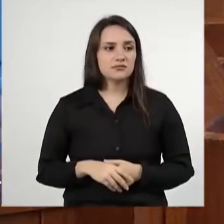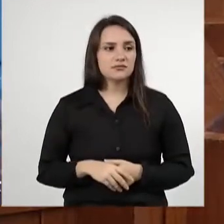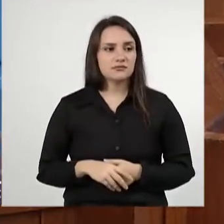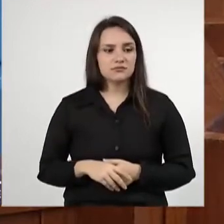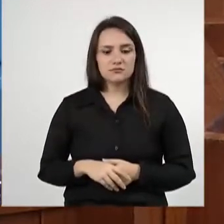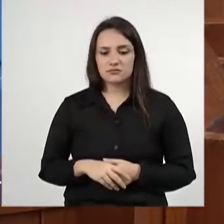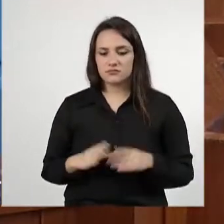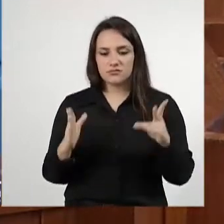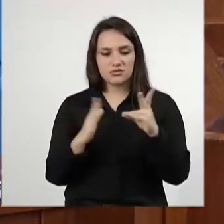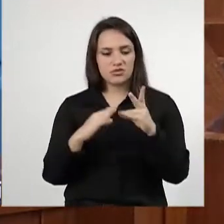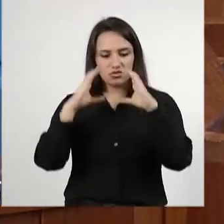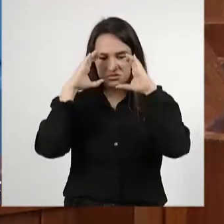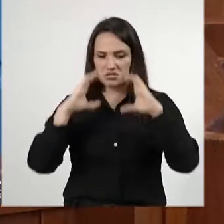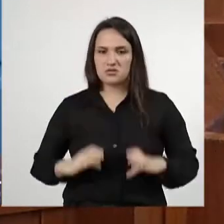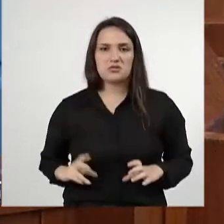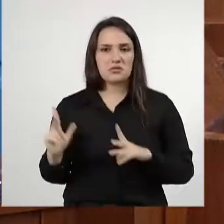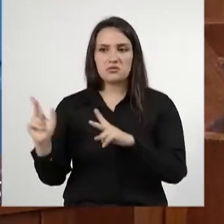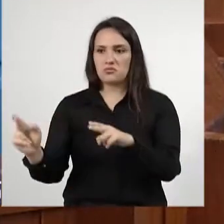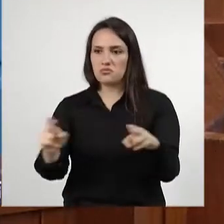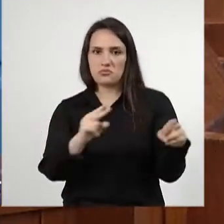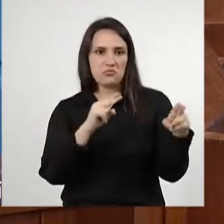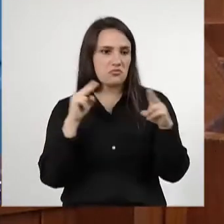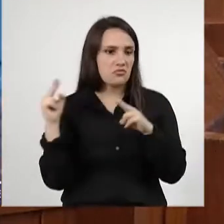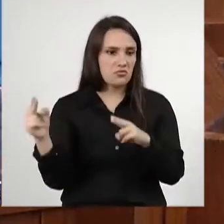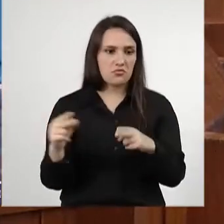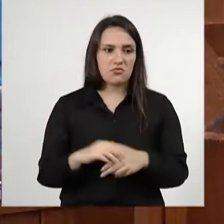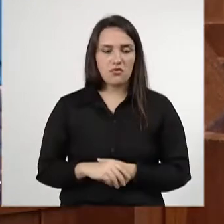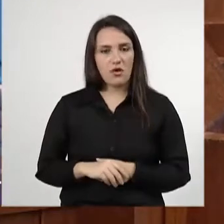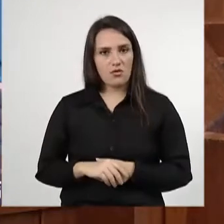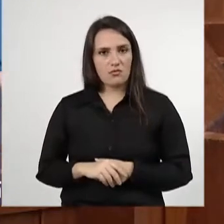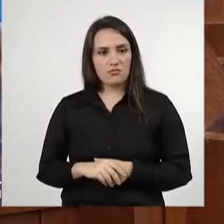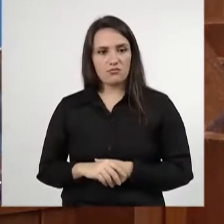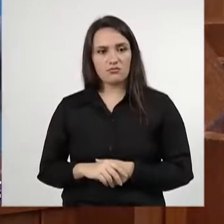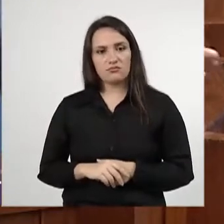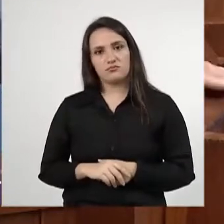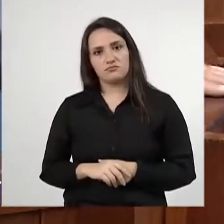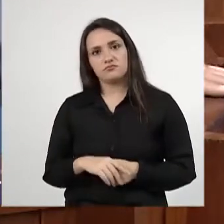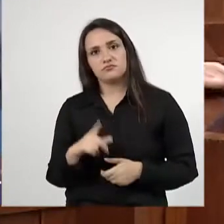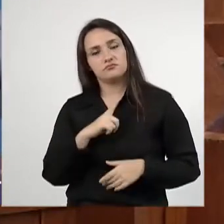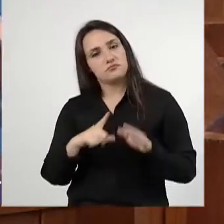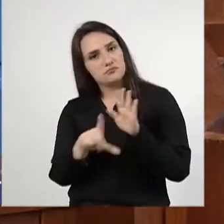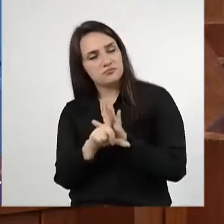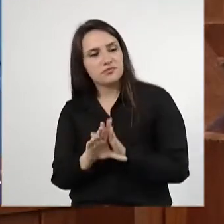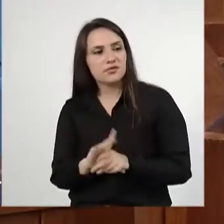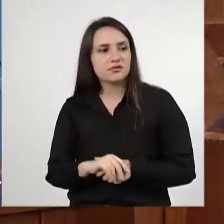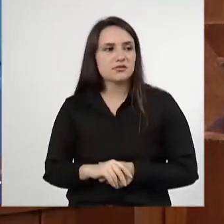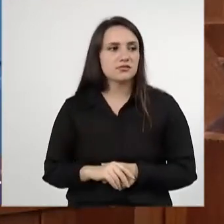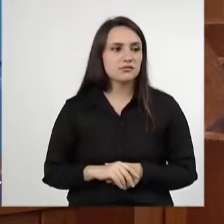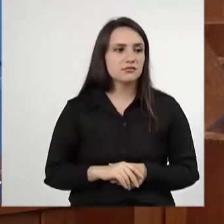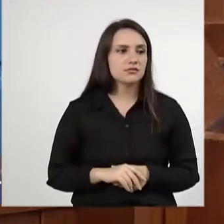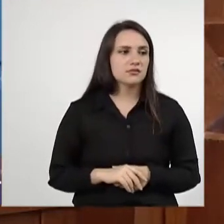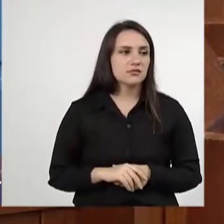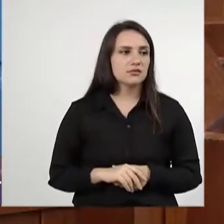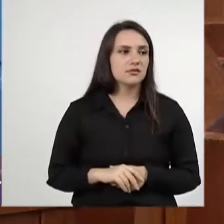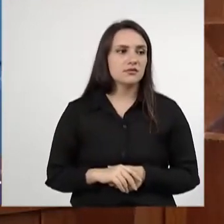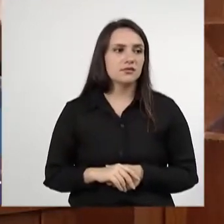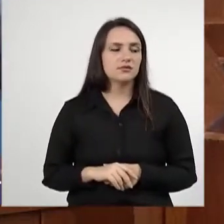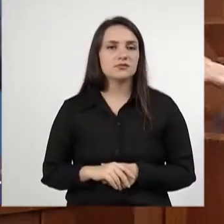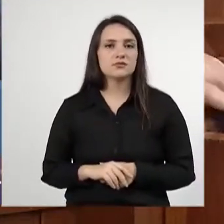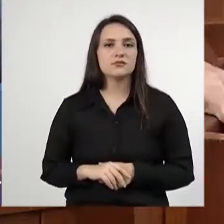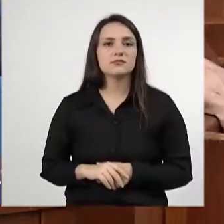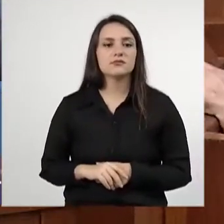como qualquer um de nós, ele não pode andar no arrepio da lei. E uma outra contribuição que eu queria dar para o senhor, que